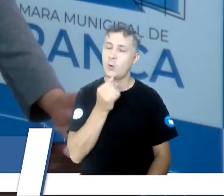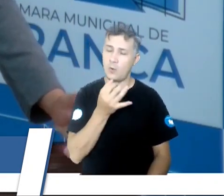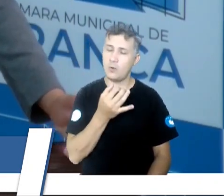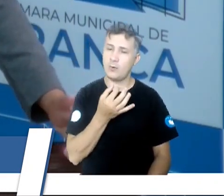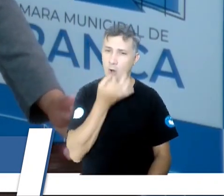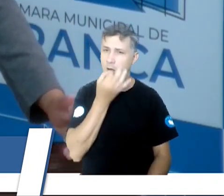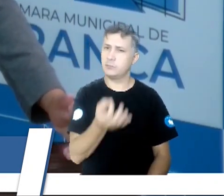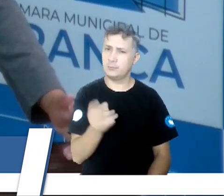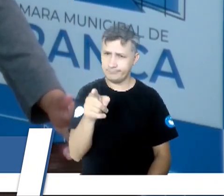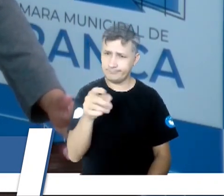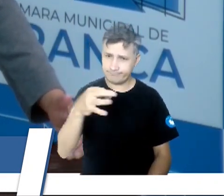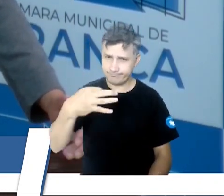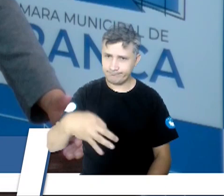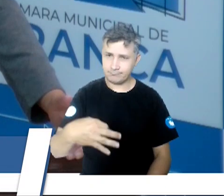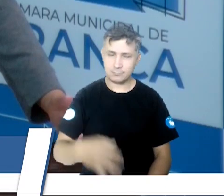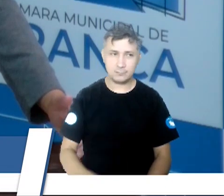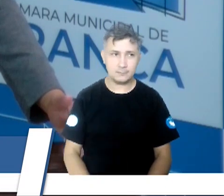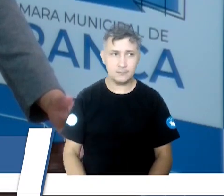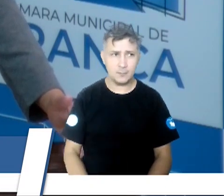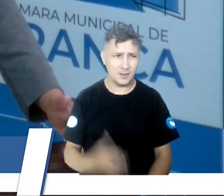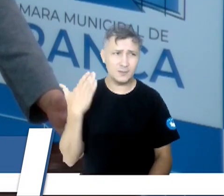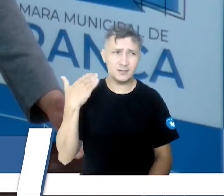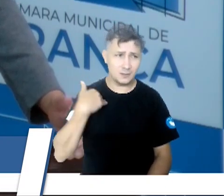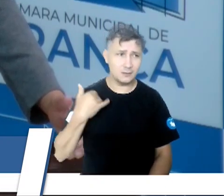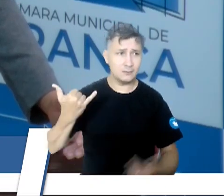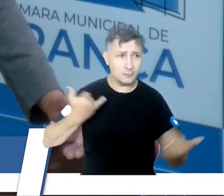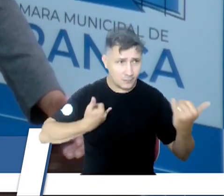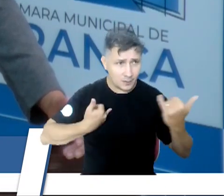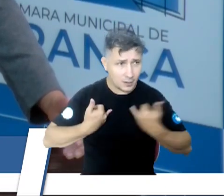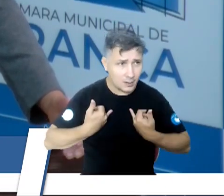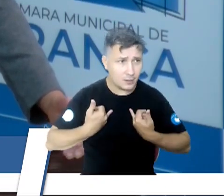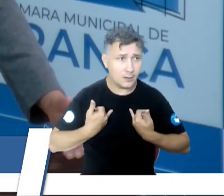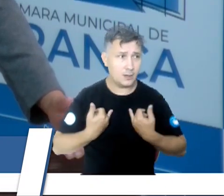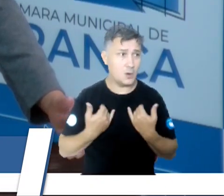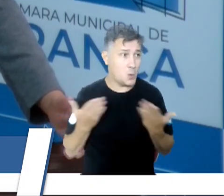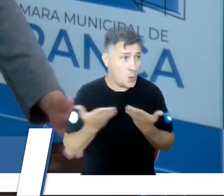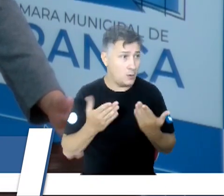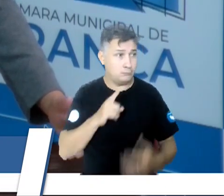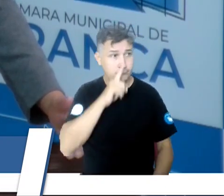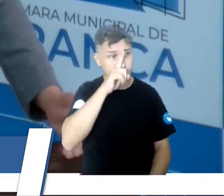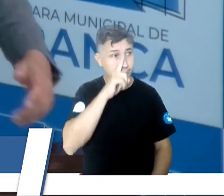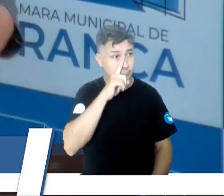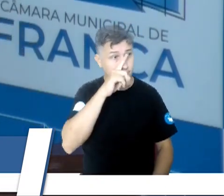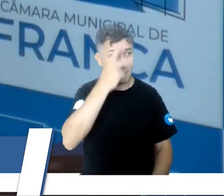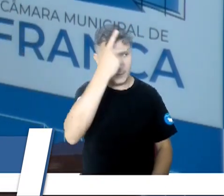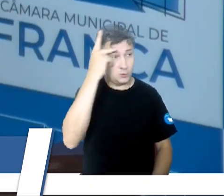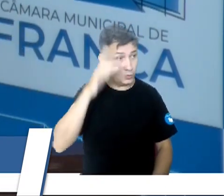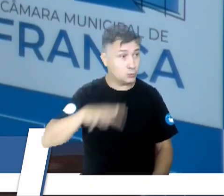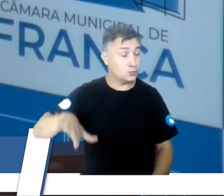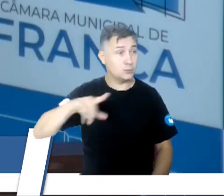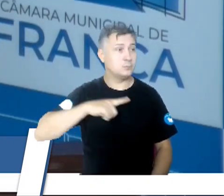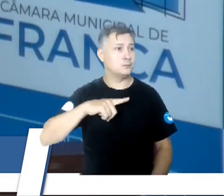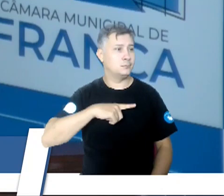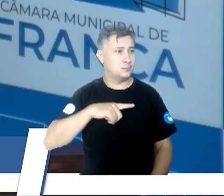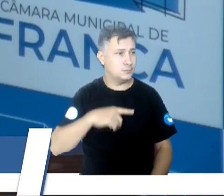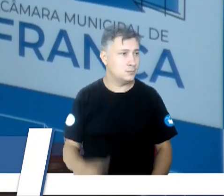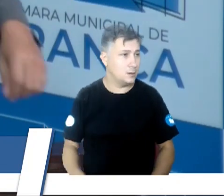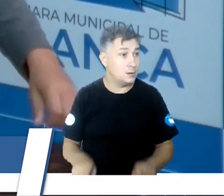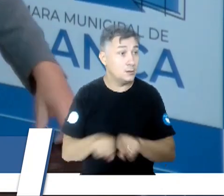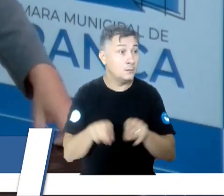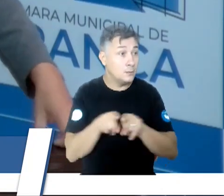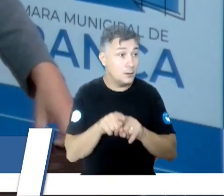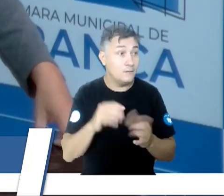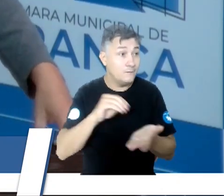hora eu vi o risco que as pessoas correm, e até pela irresponsabilidade de